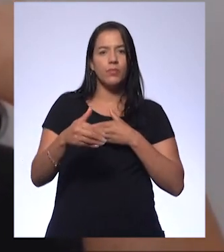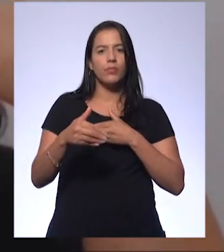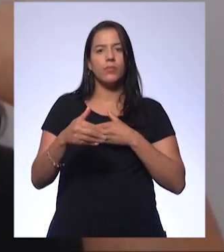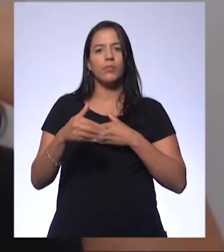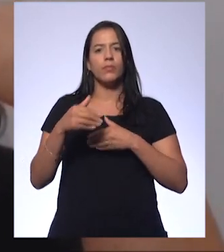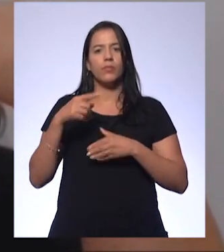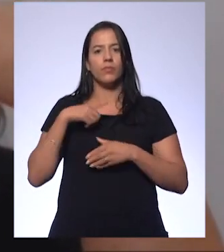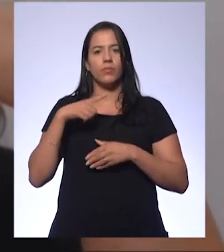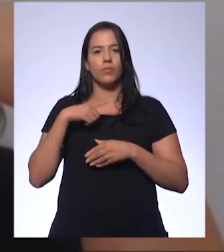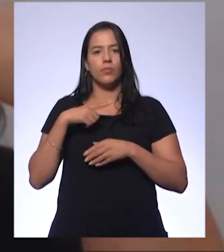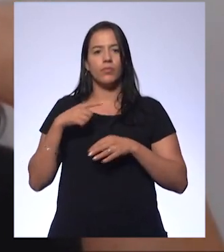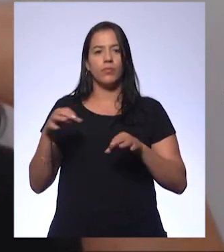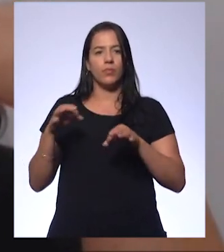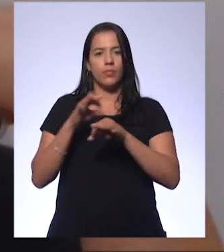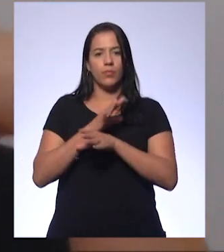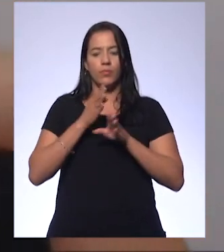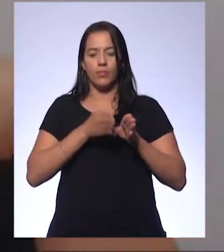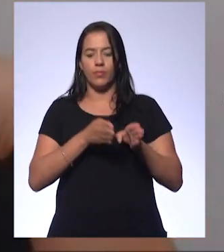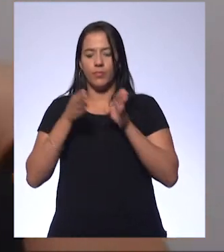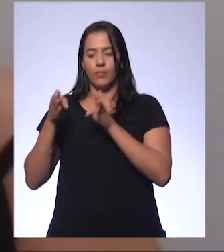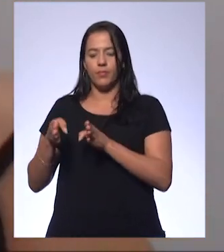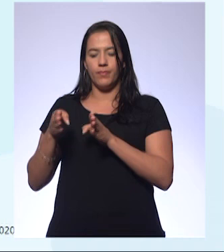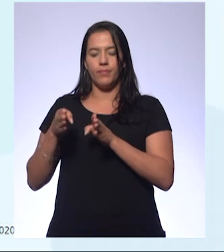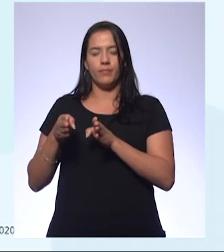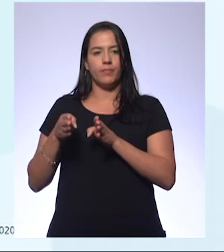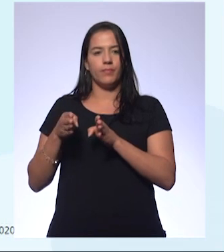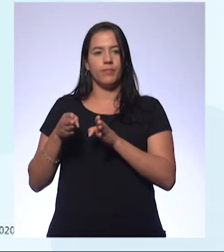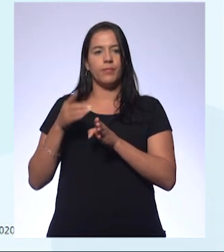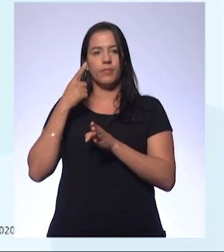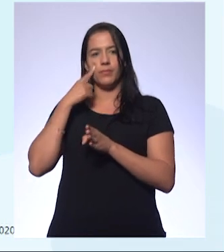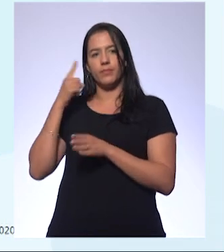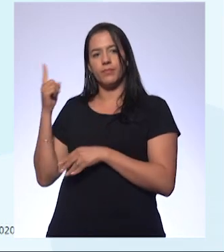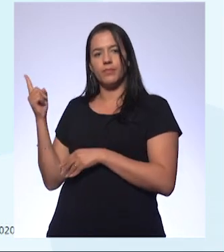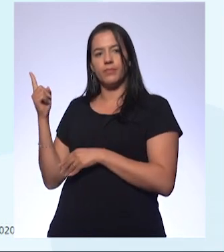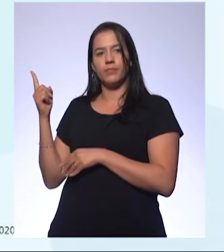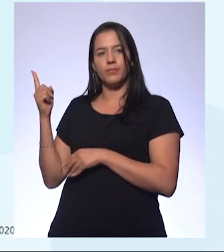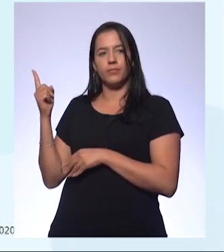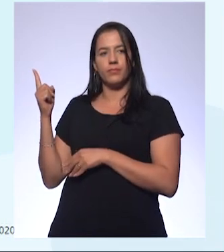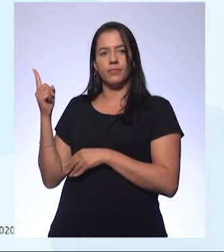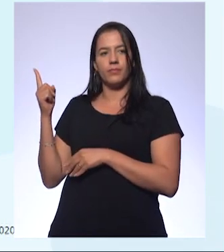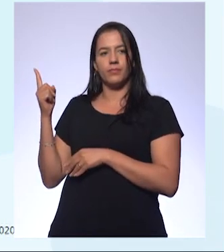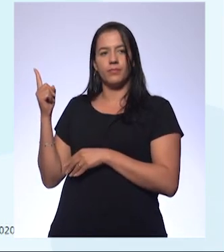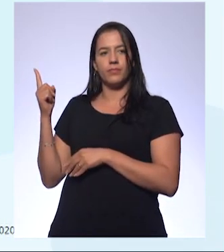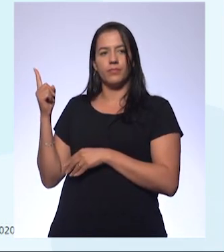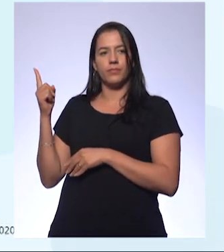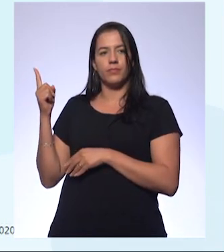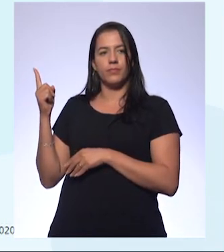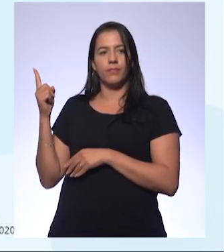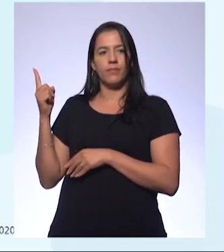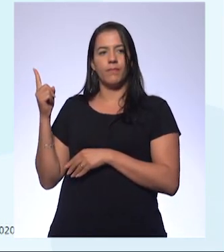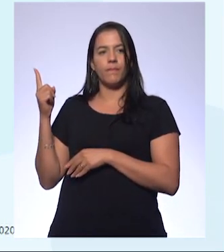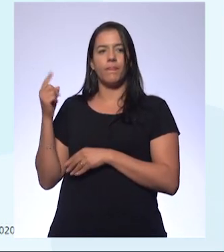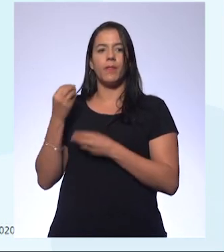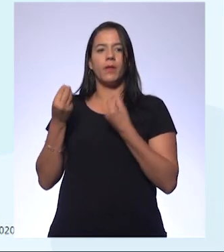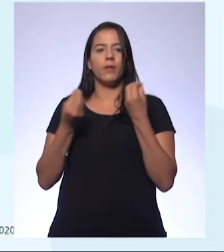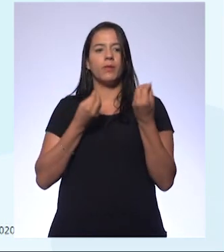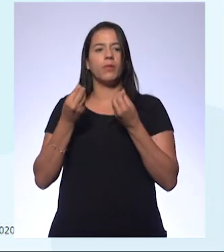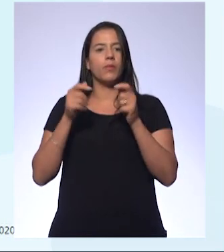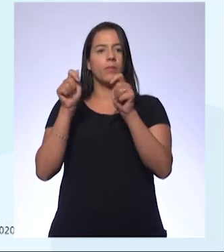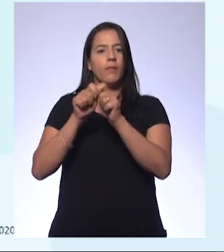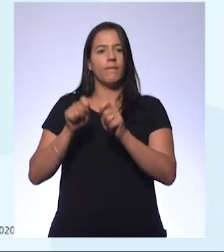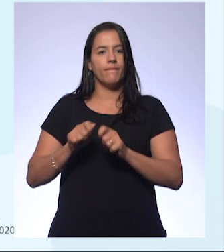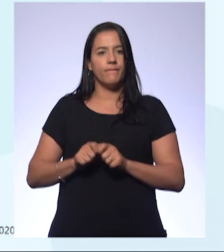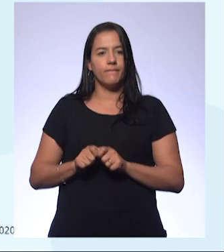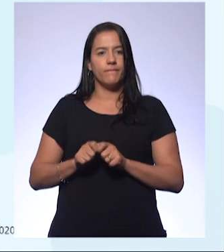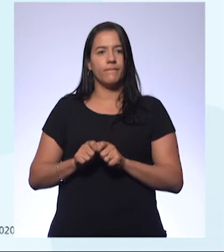tem na sequência uma imagem aqui que mostra para a gente como que é feito. Então, a gente